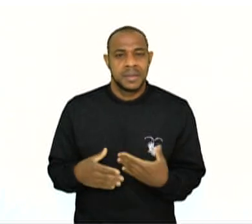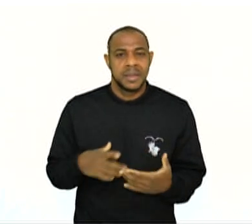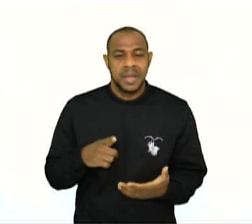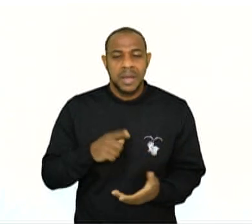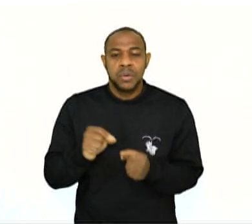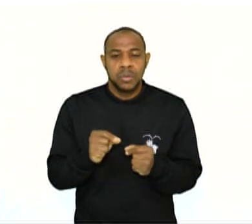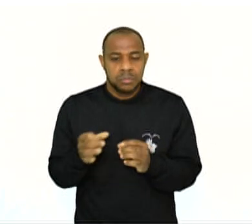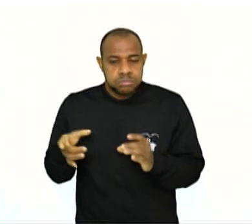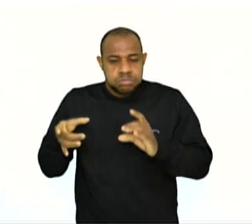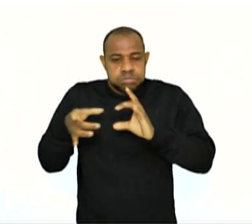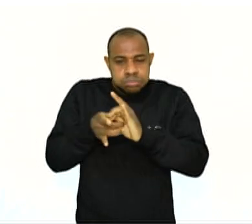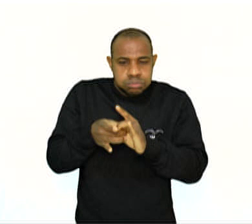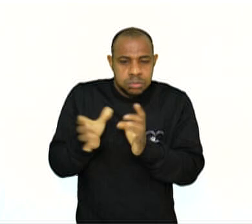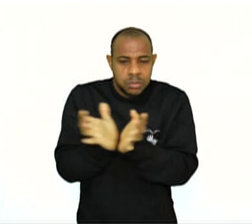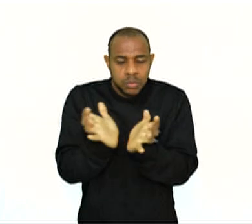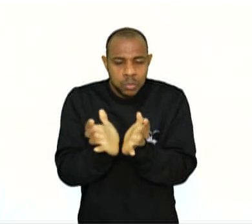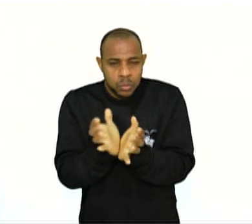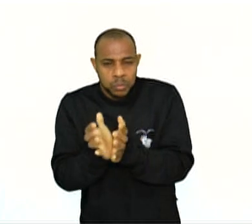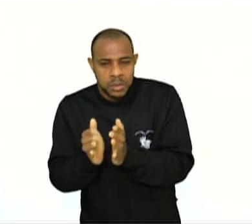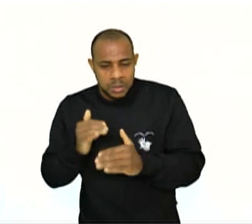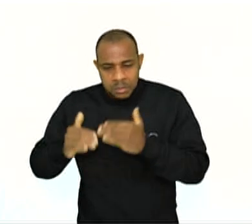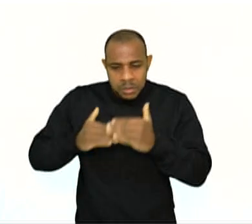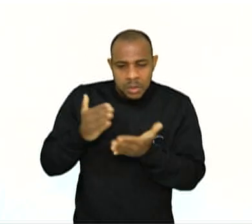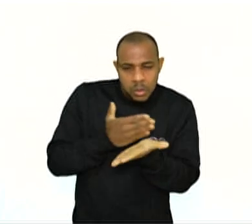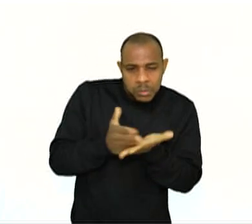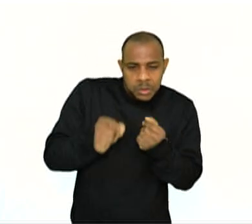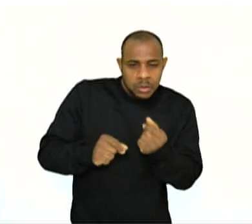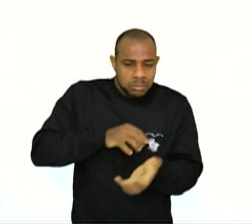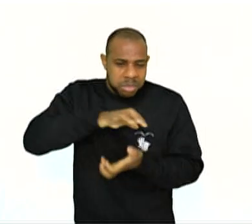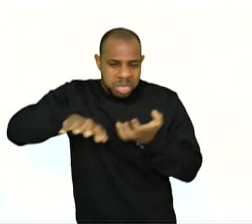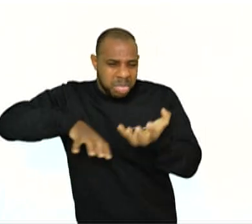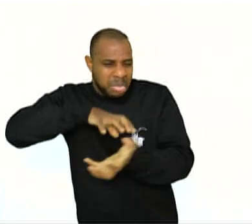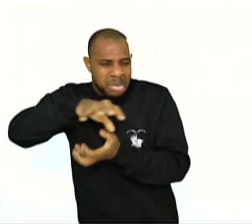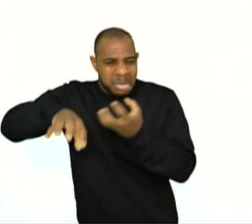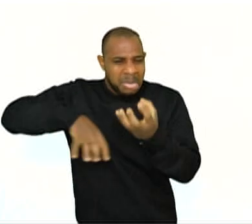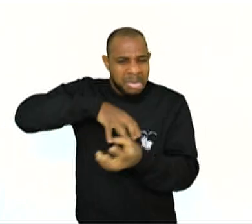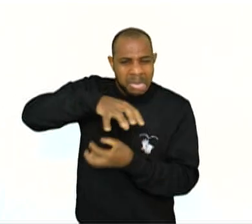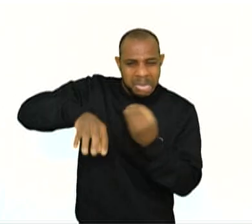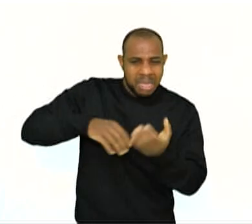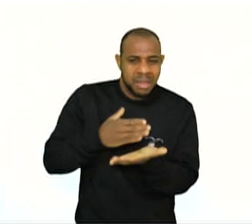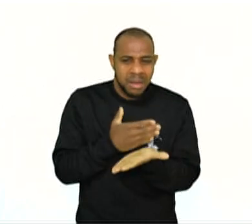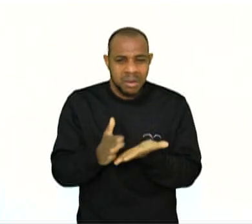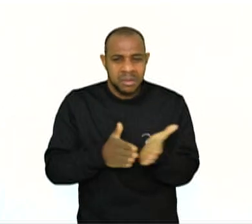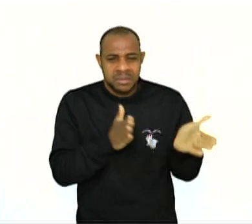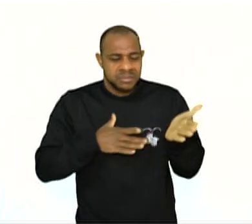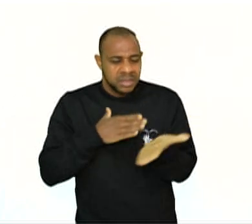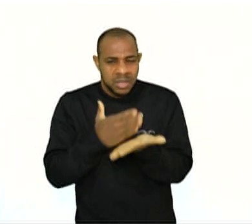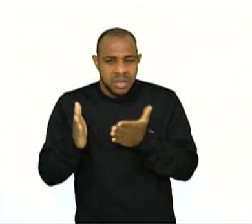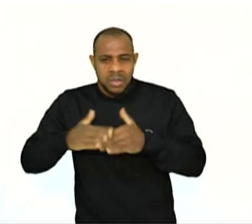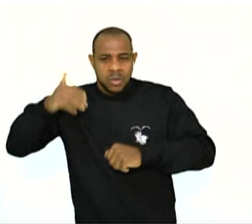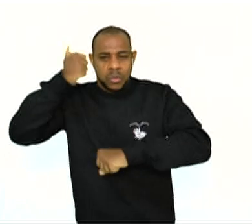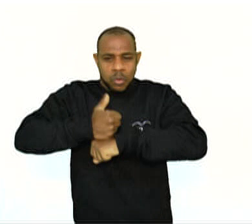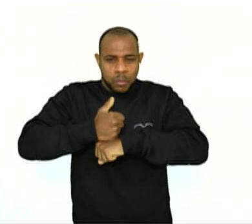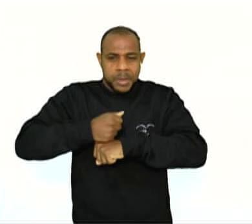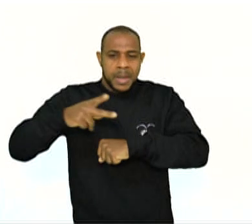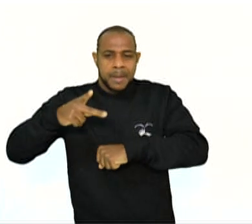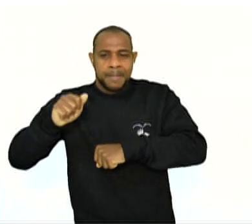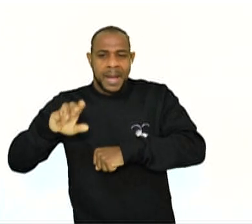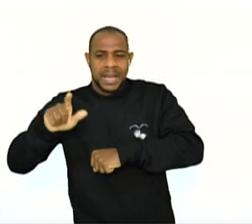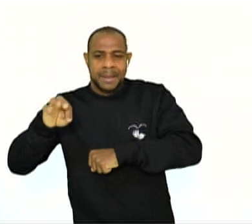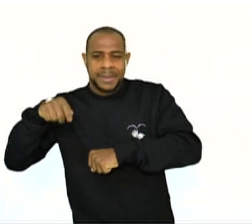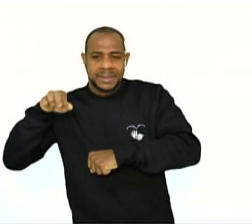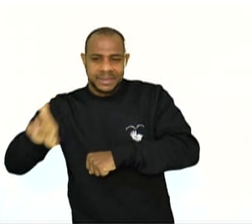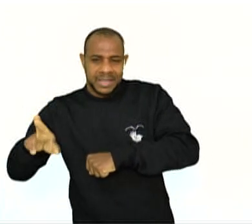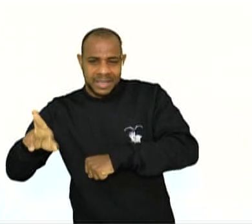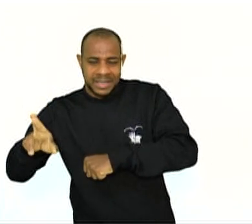uma conjunção de eventos que começou com uma rebelião militar, passou por um golpe parlamentar e,